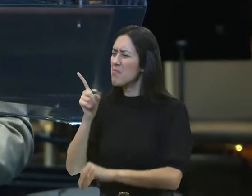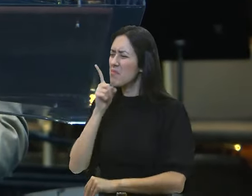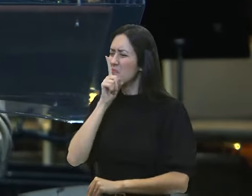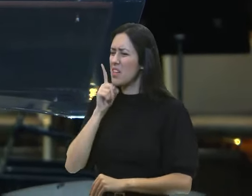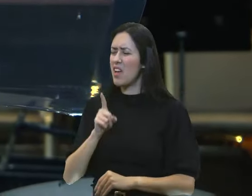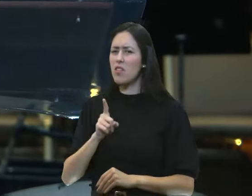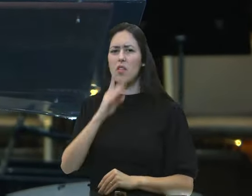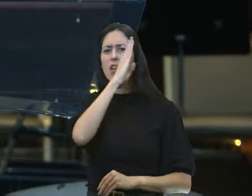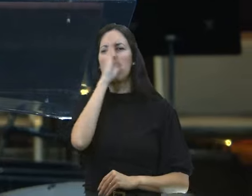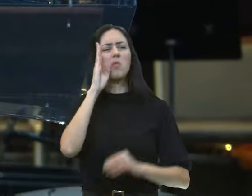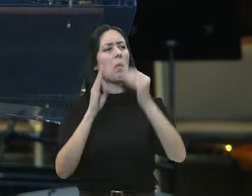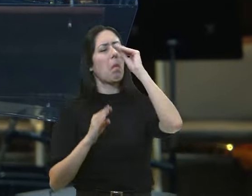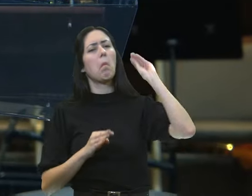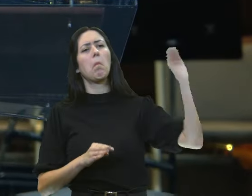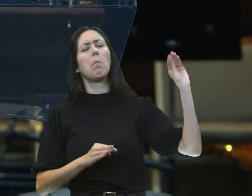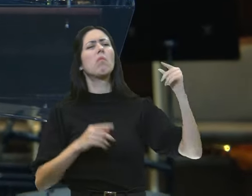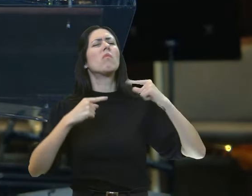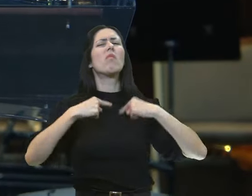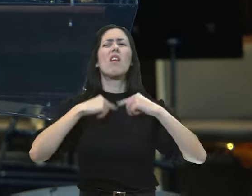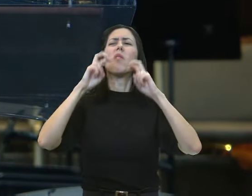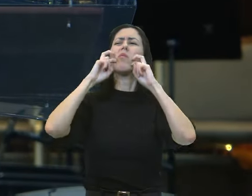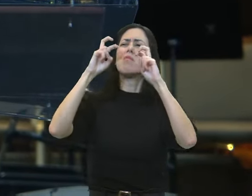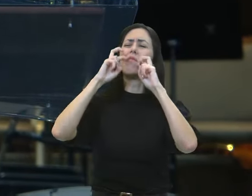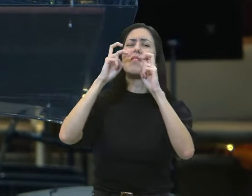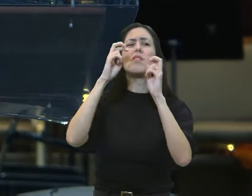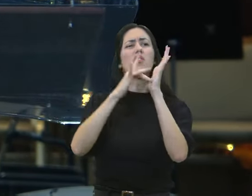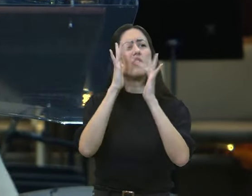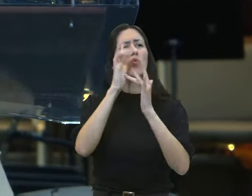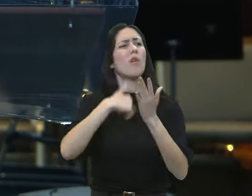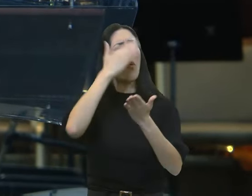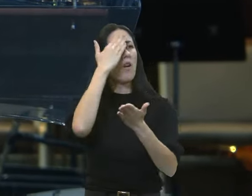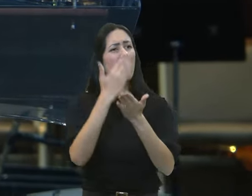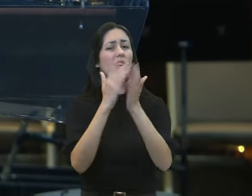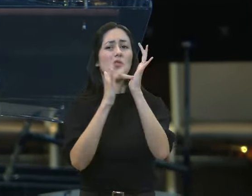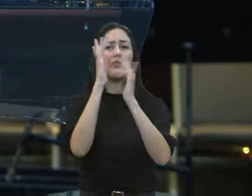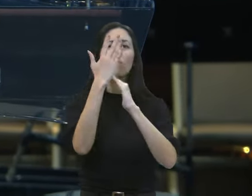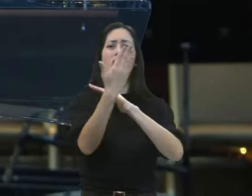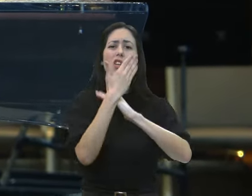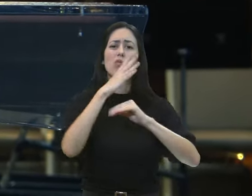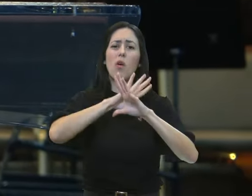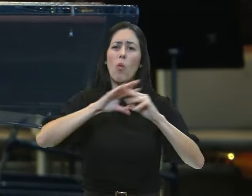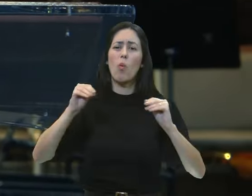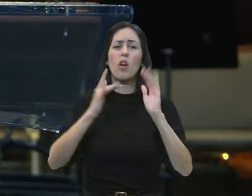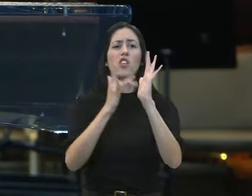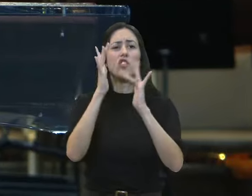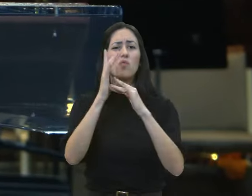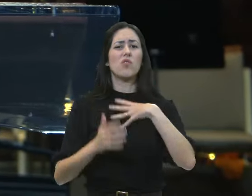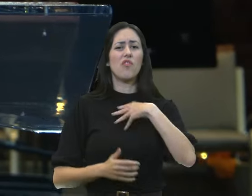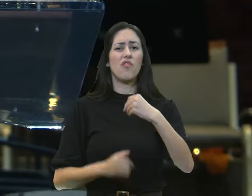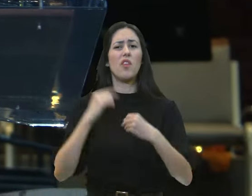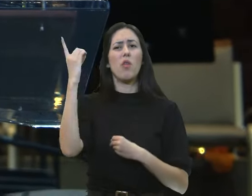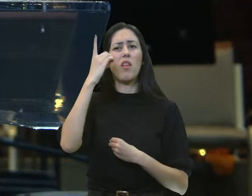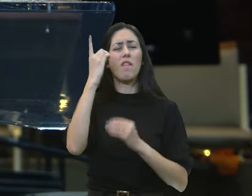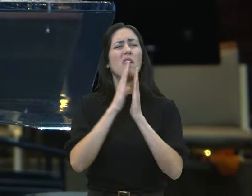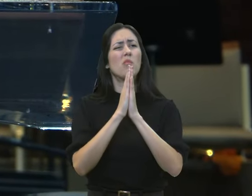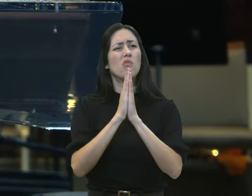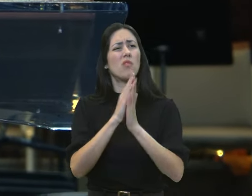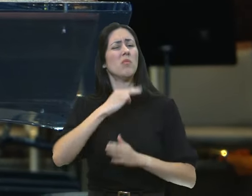ousadia, e dizia: eu creio, ele pode, ele é a solução para mim. Jesus, filho de Davi, tem misericórdia de